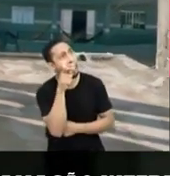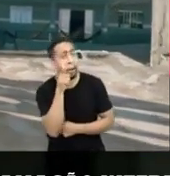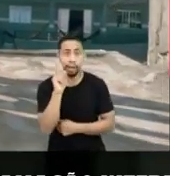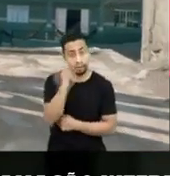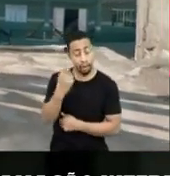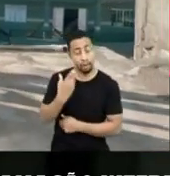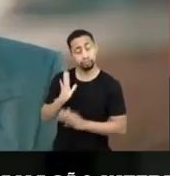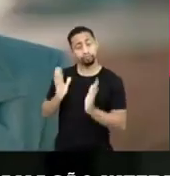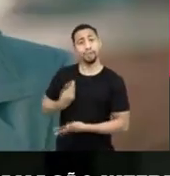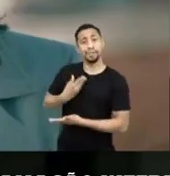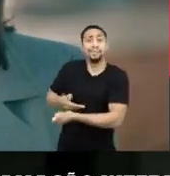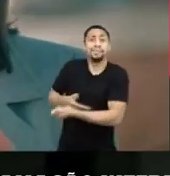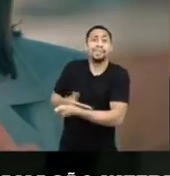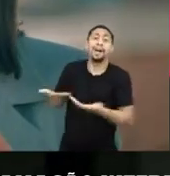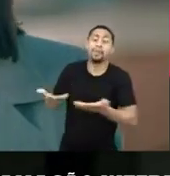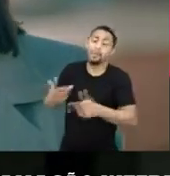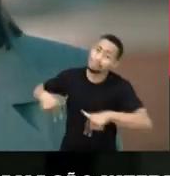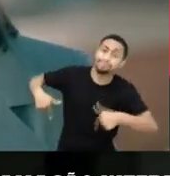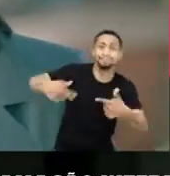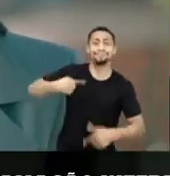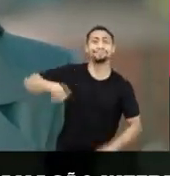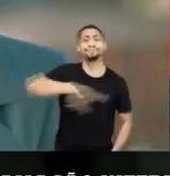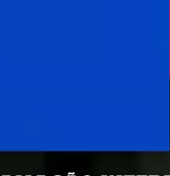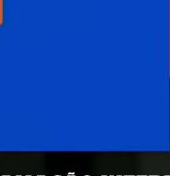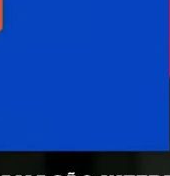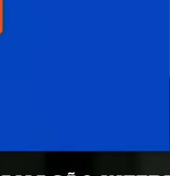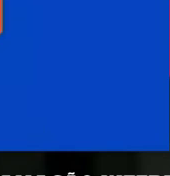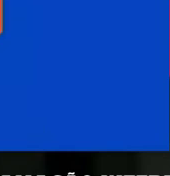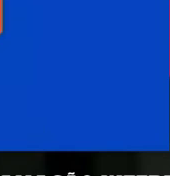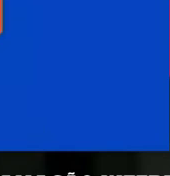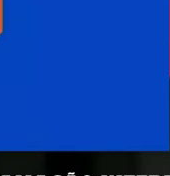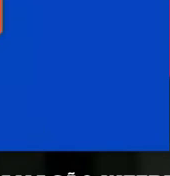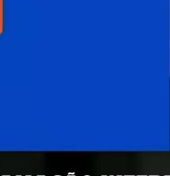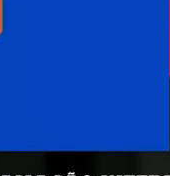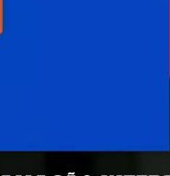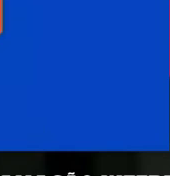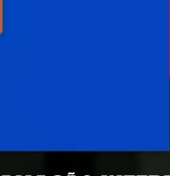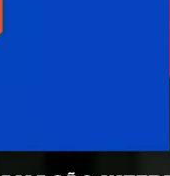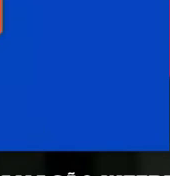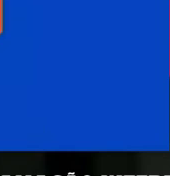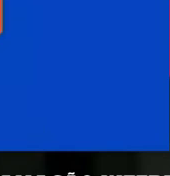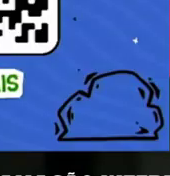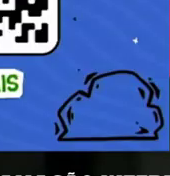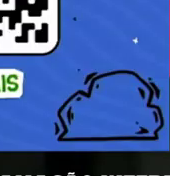porque vi na TV. Agora é a nossa vez. Tabata! Tá.